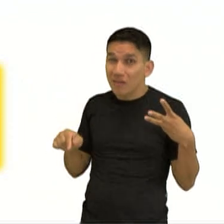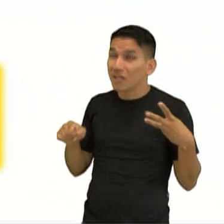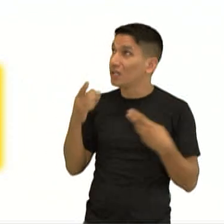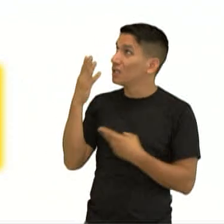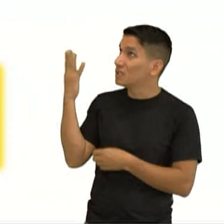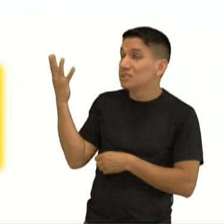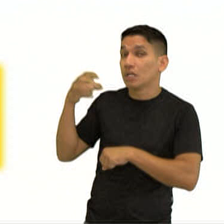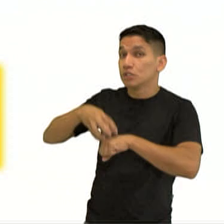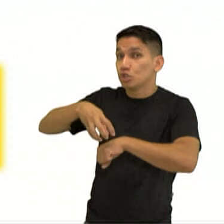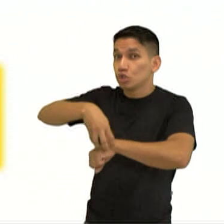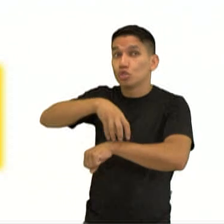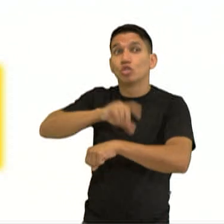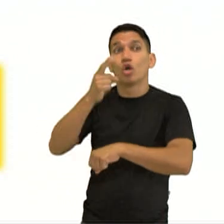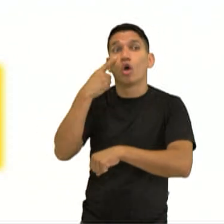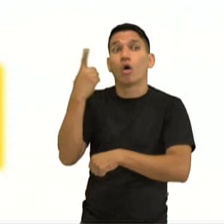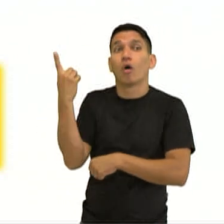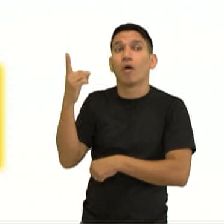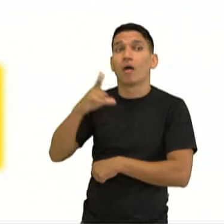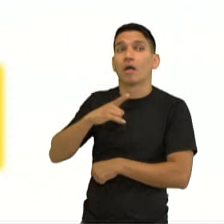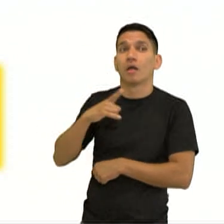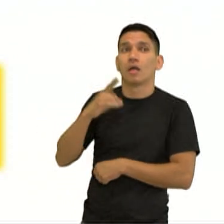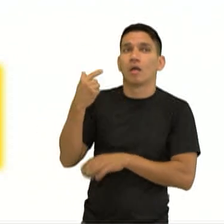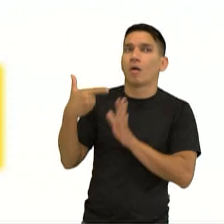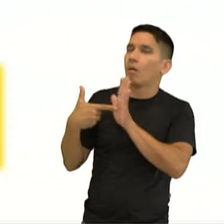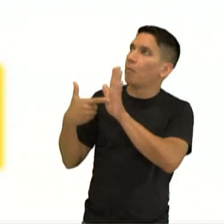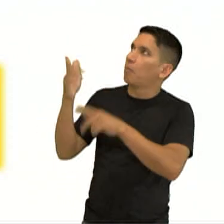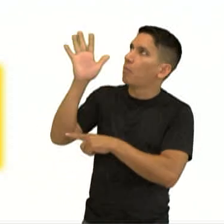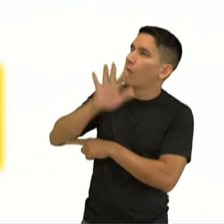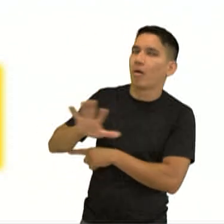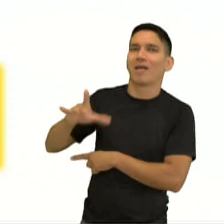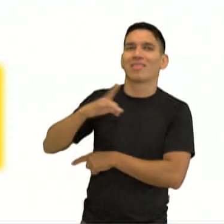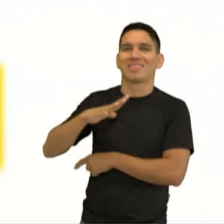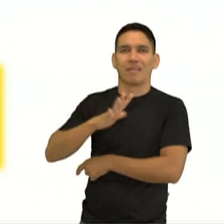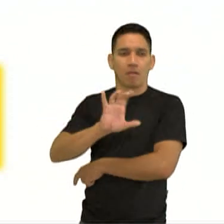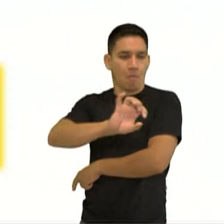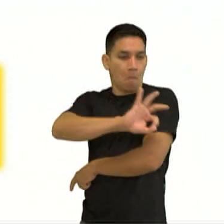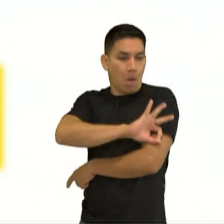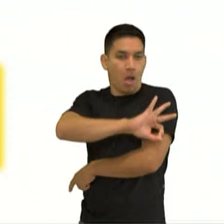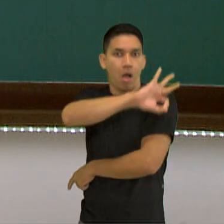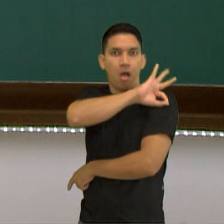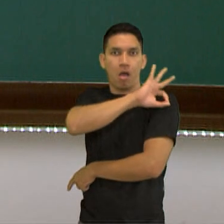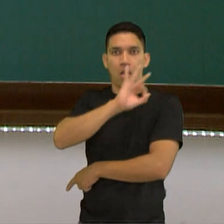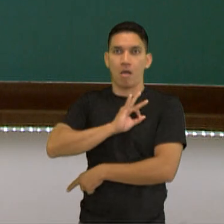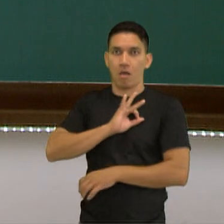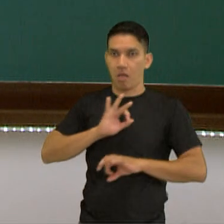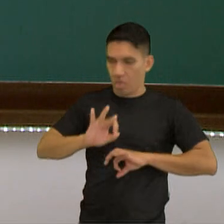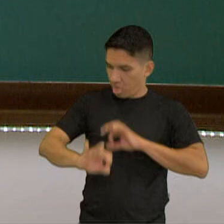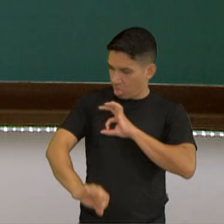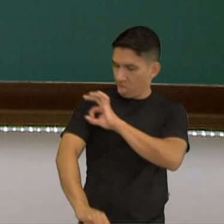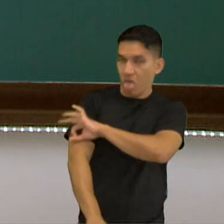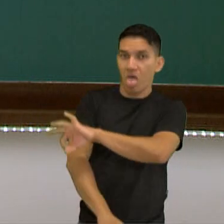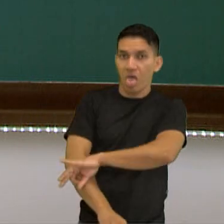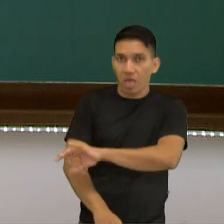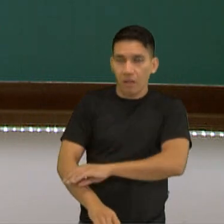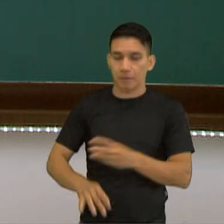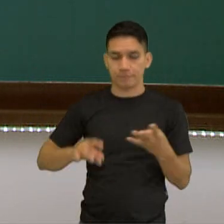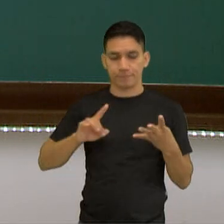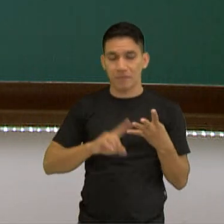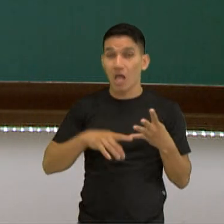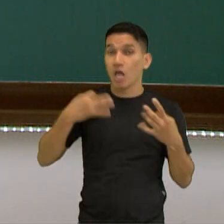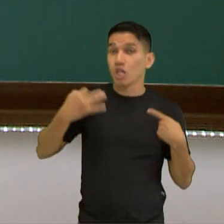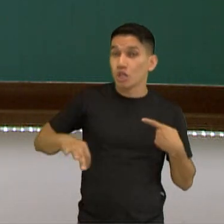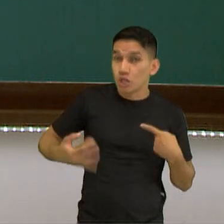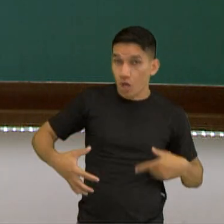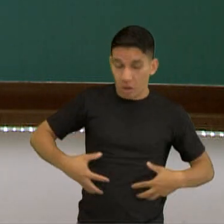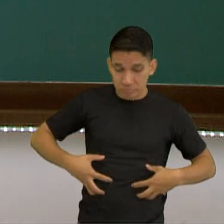chikungunya, olha ali que eu estou apontando, manchas pelo corpo, dores na barriga,